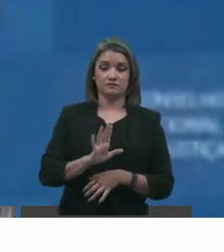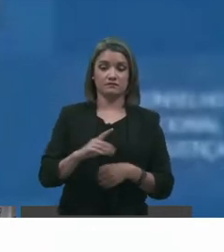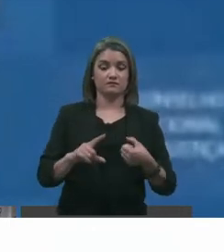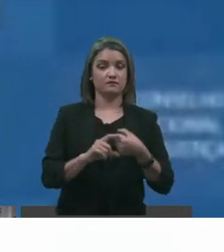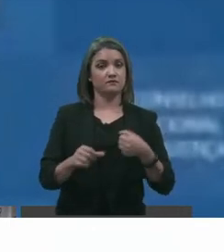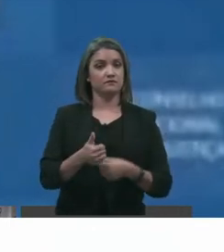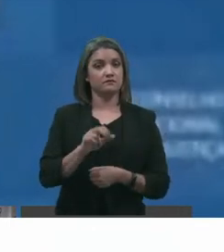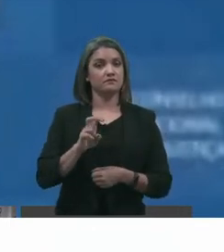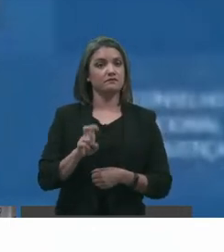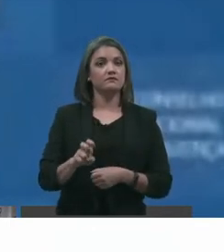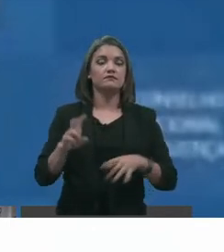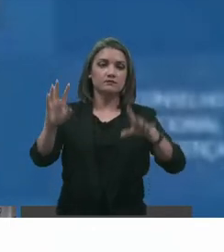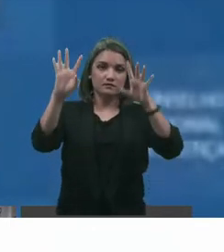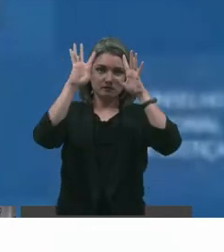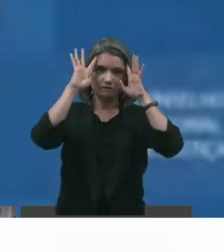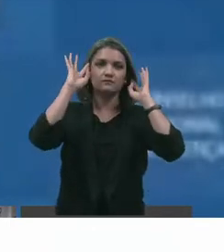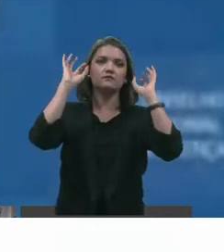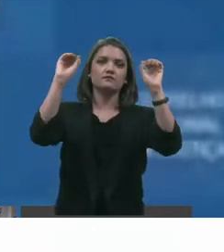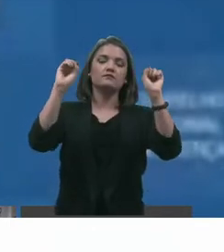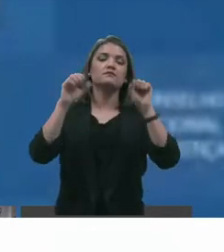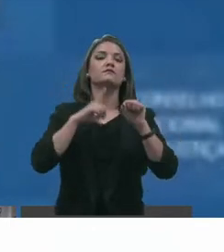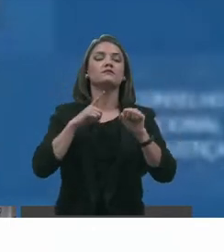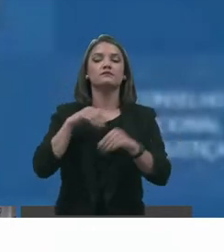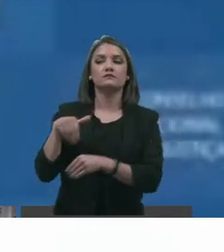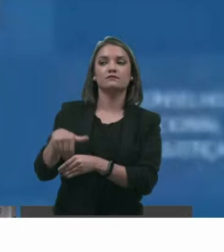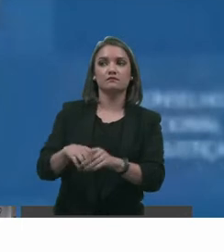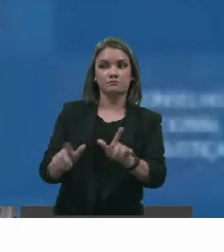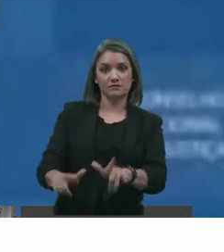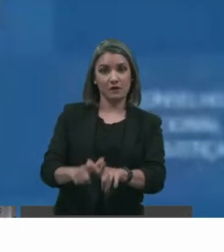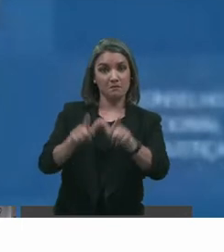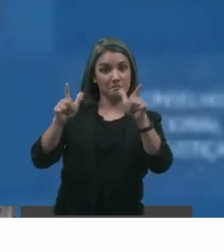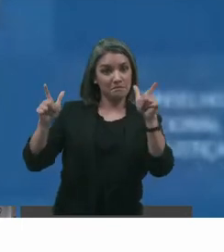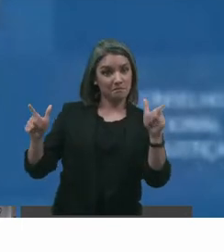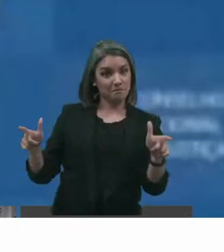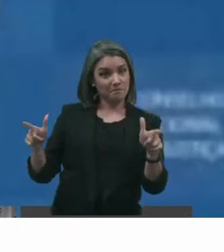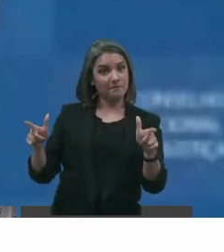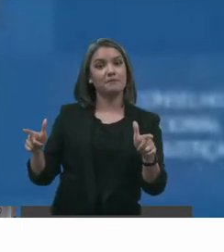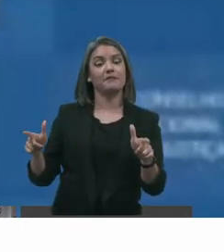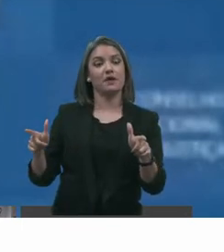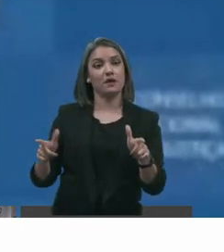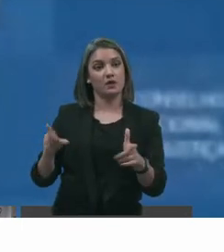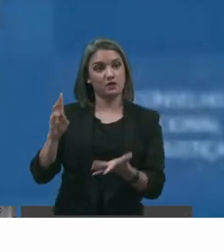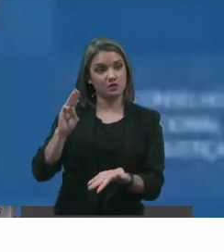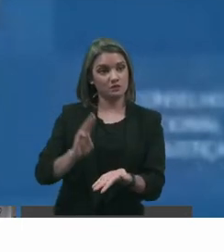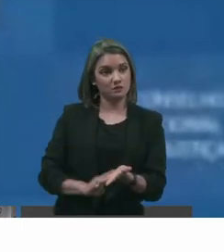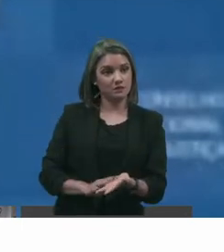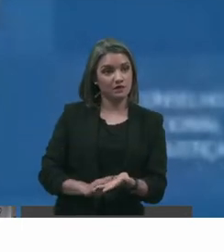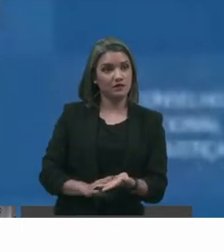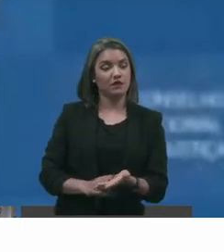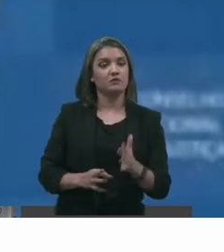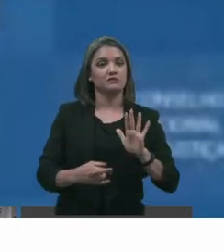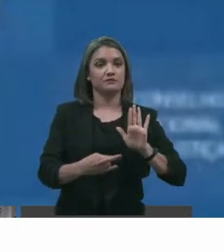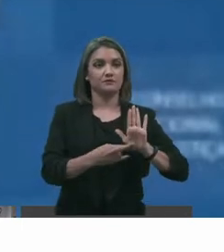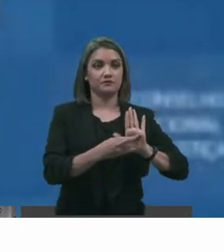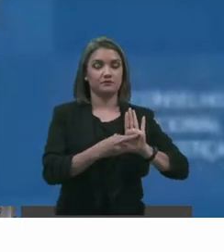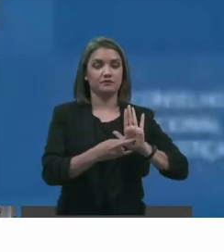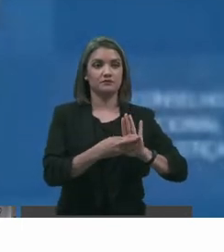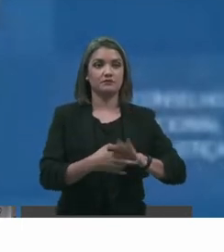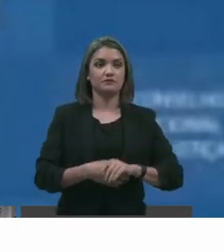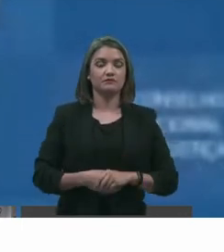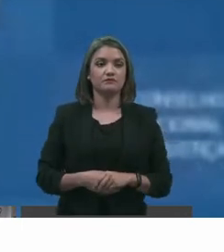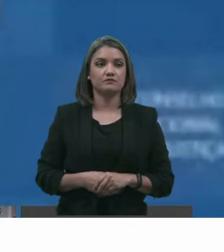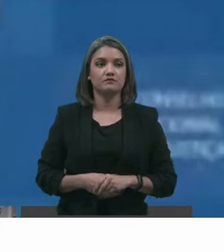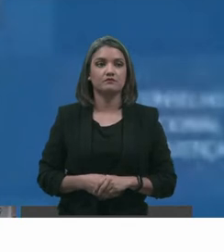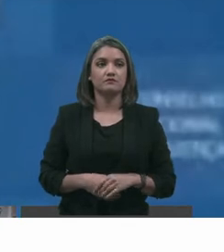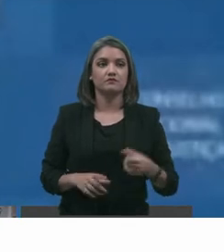O artigo 15, o tribunal, observada a maioria absoluta de seus membros ou órgão especial, nosso regimento interno.